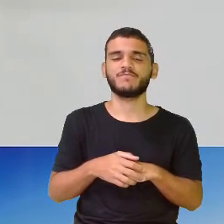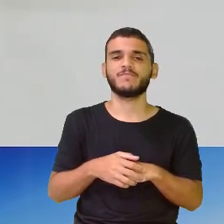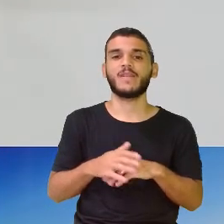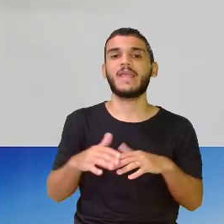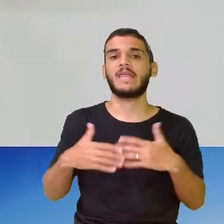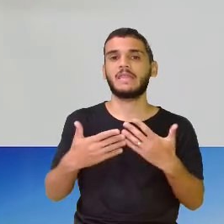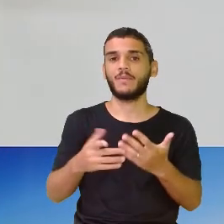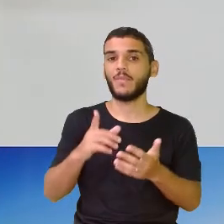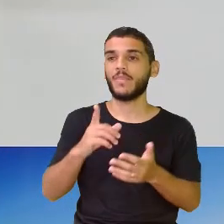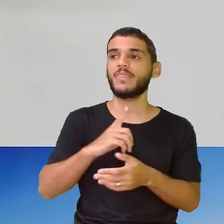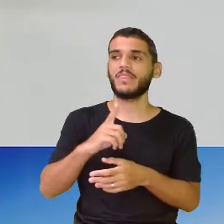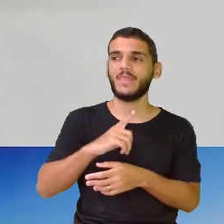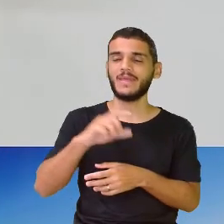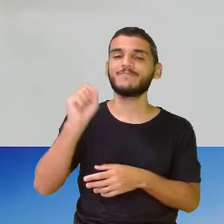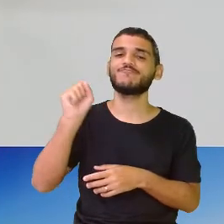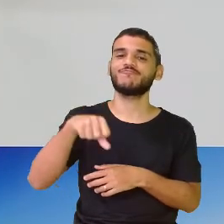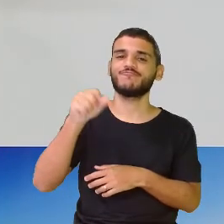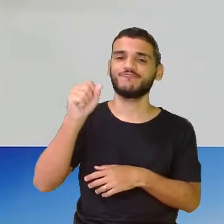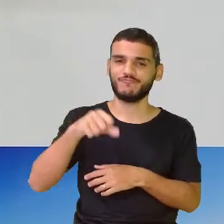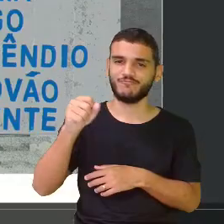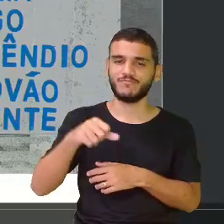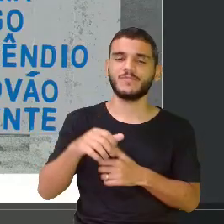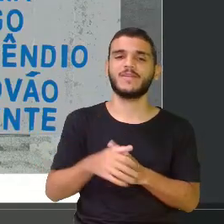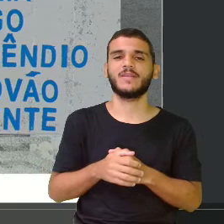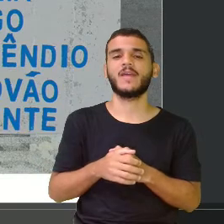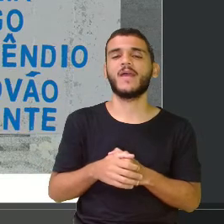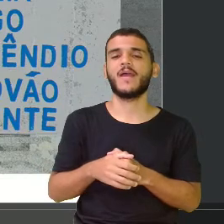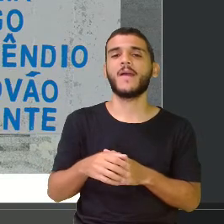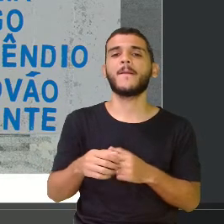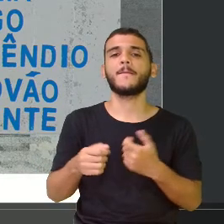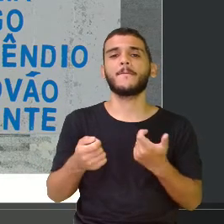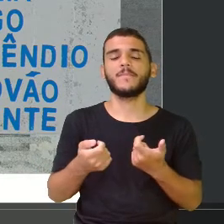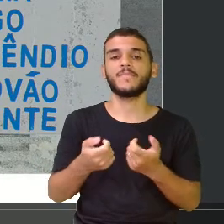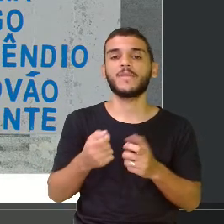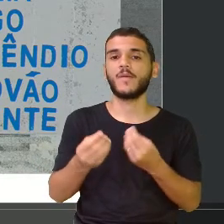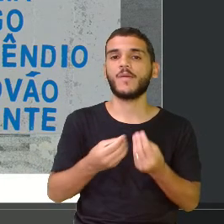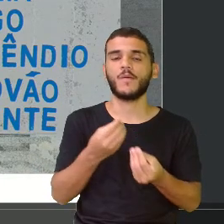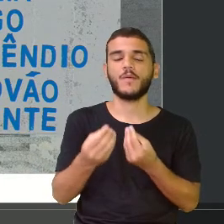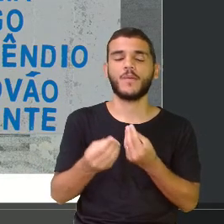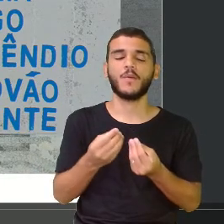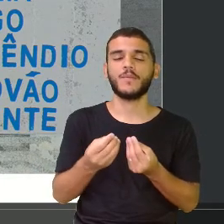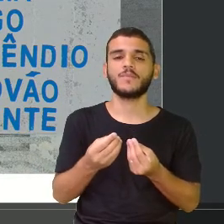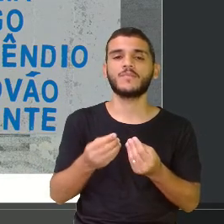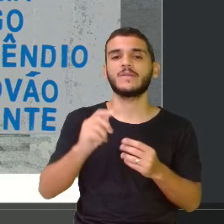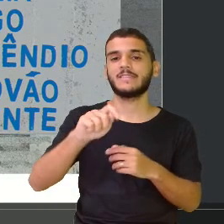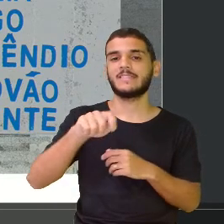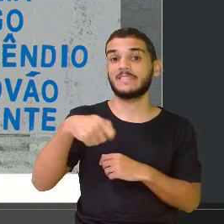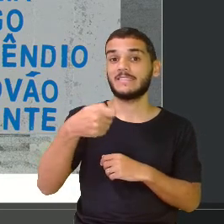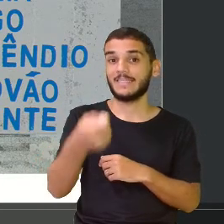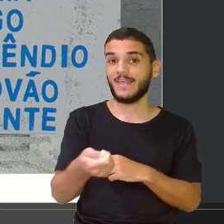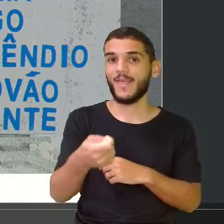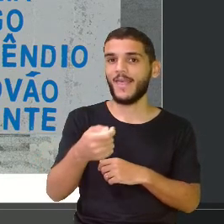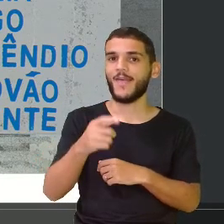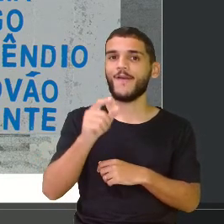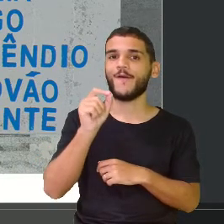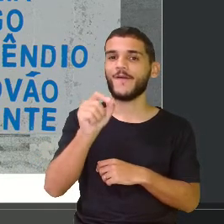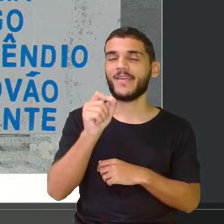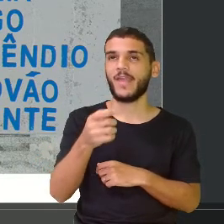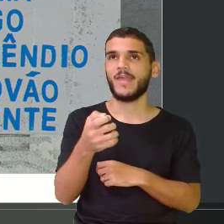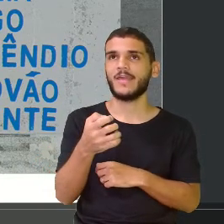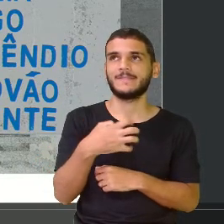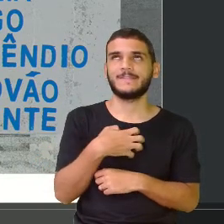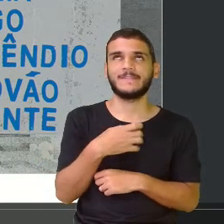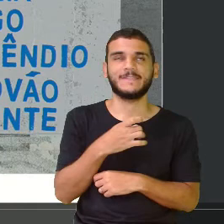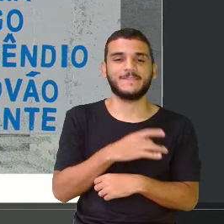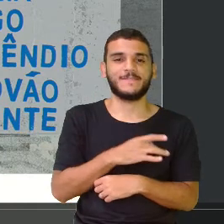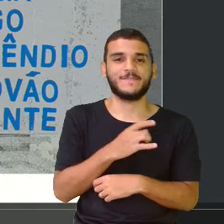sim, olha só! Palavras que dão medo. As palavras